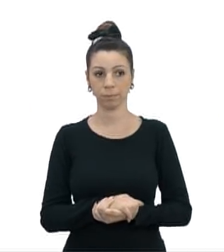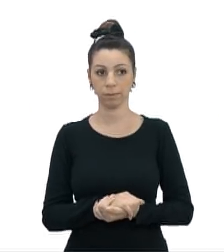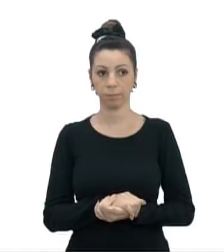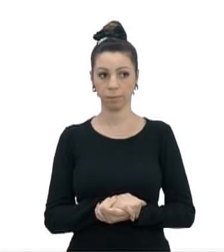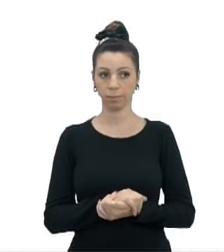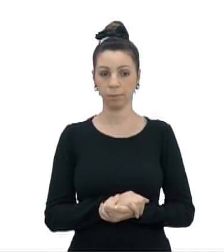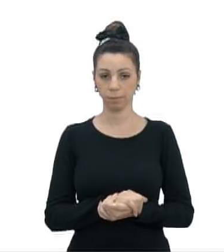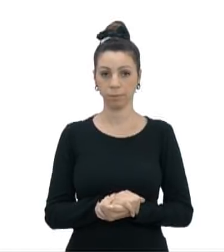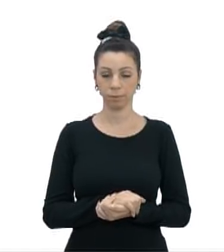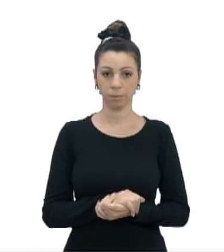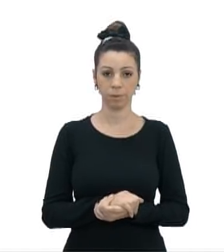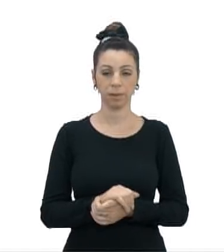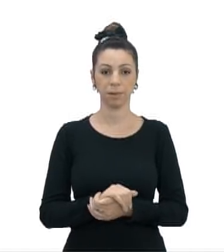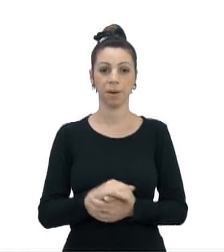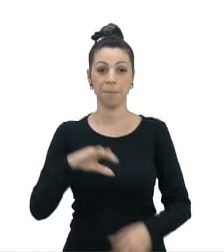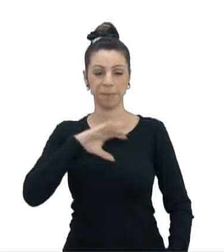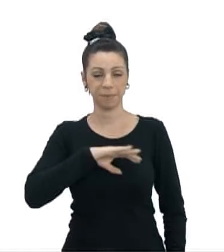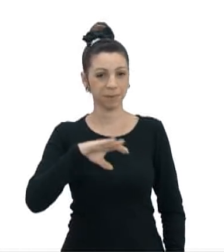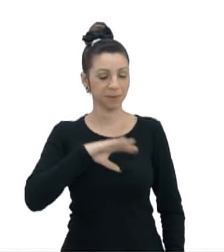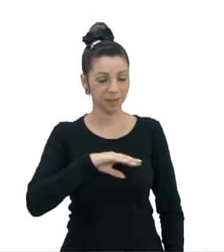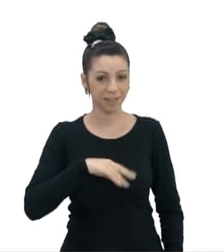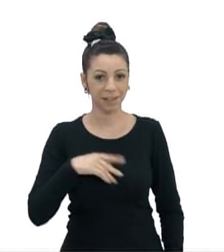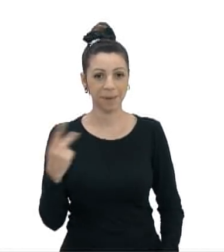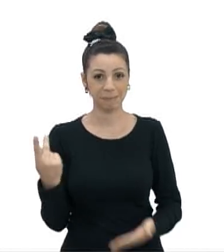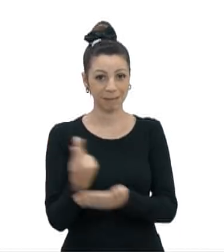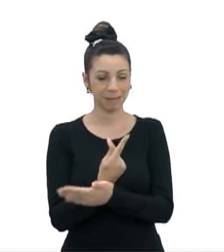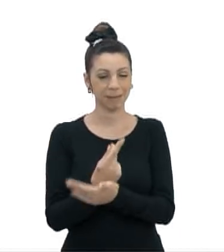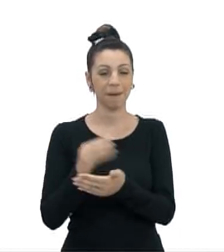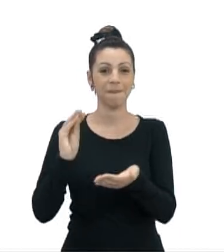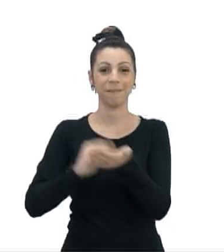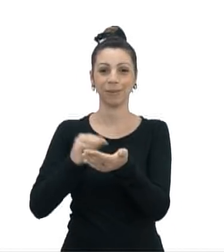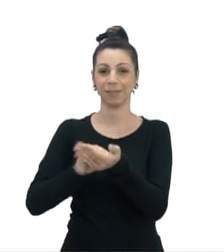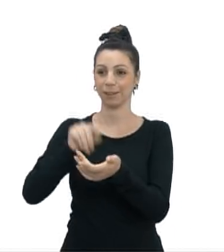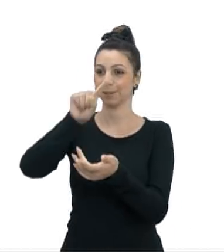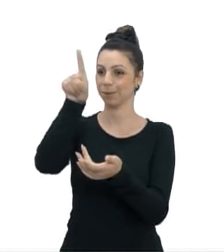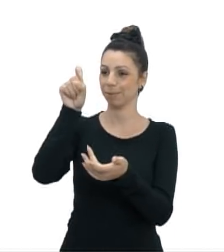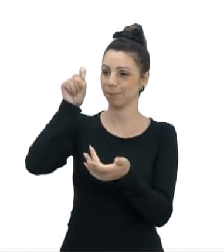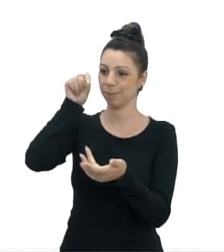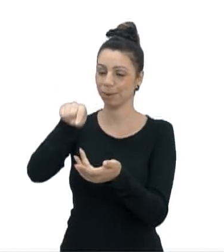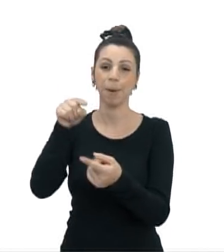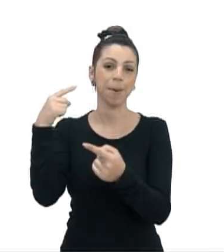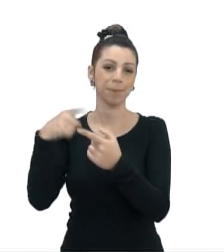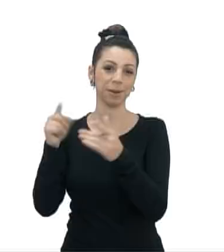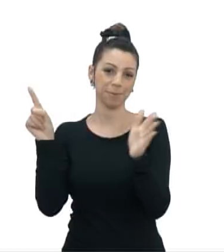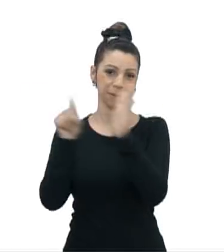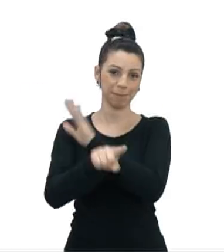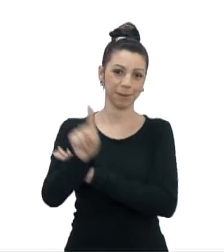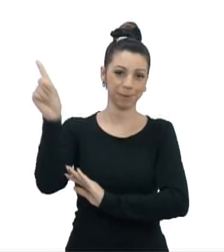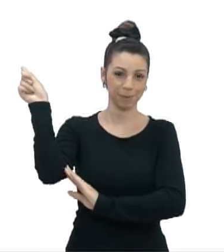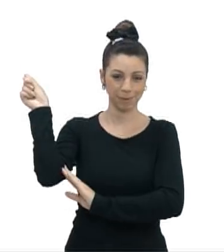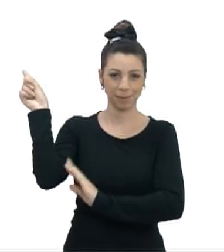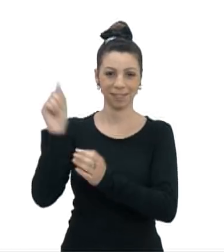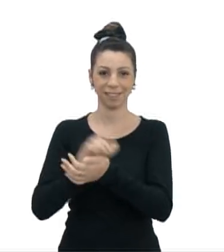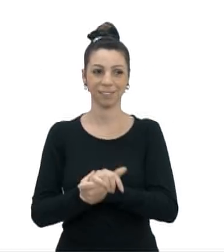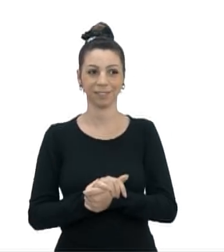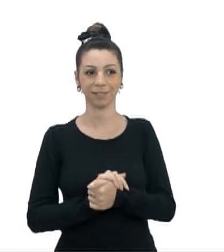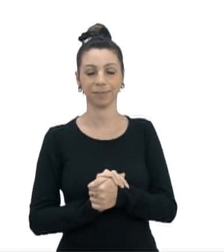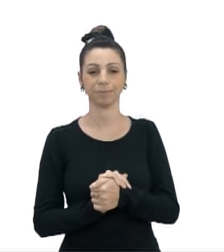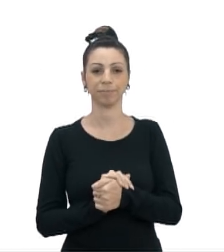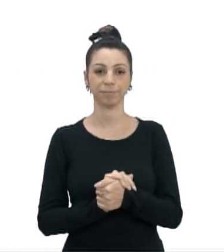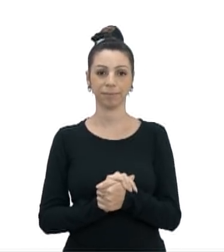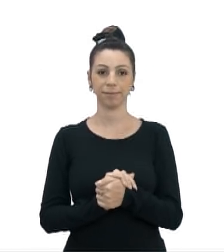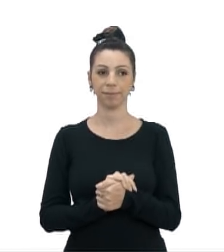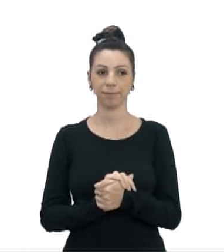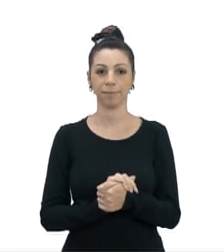aqui. Essa professora de português hoje está precisando do quê? De umas aulas de português, né? Mas vamos